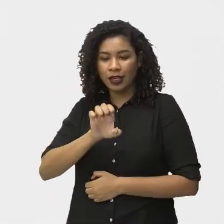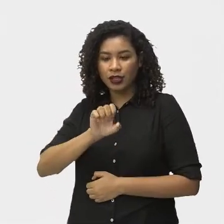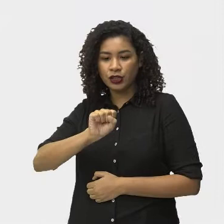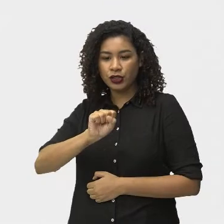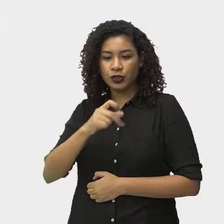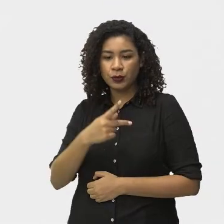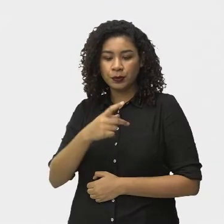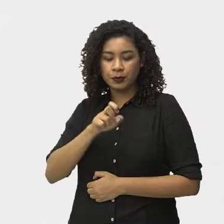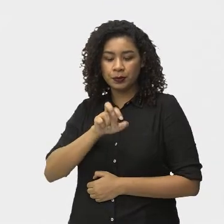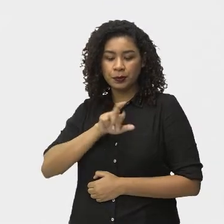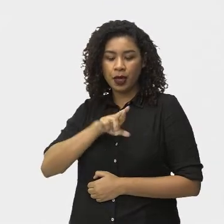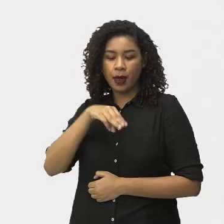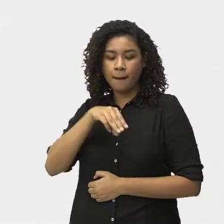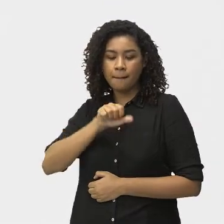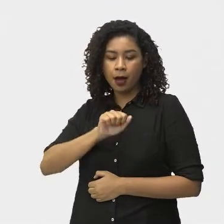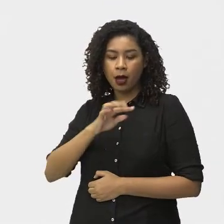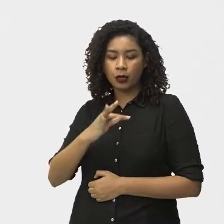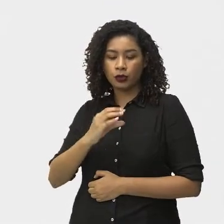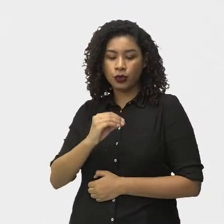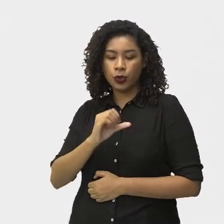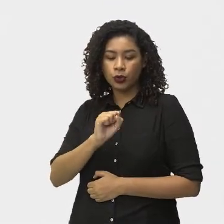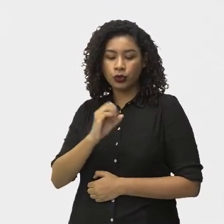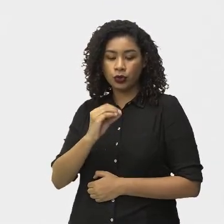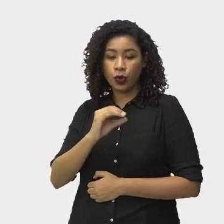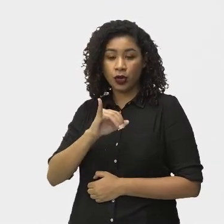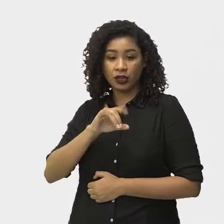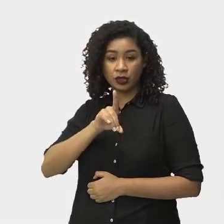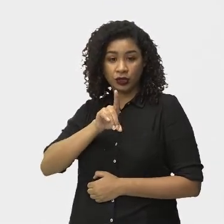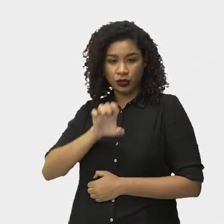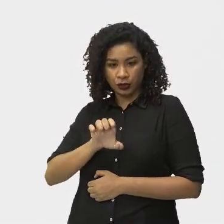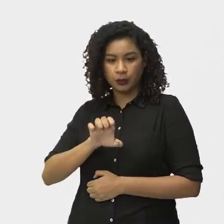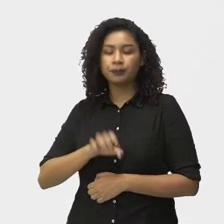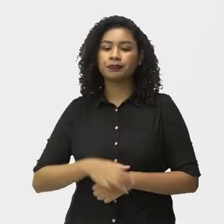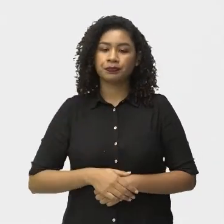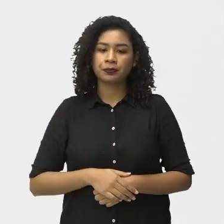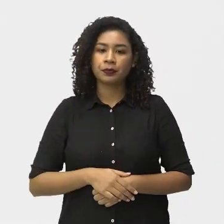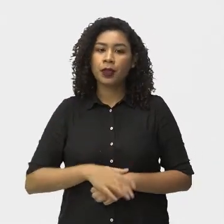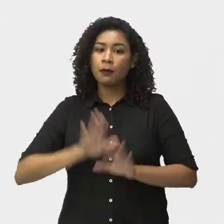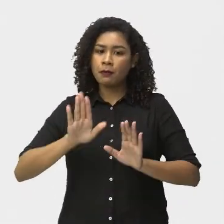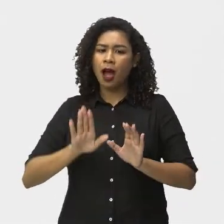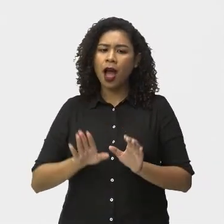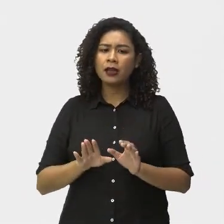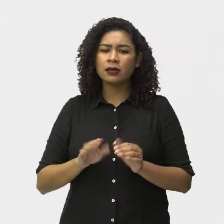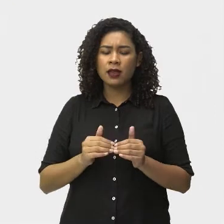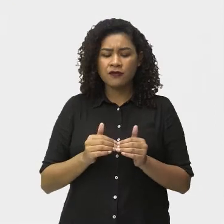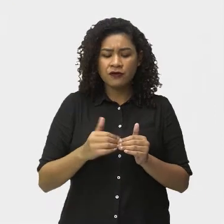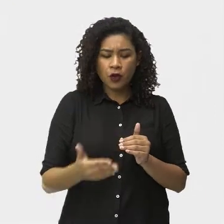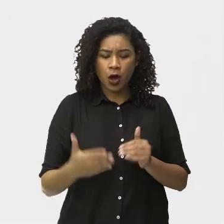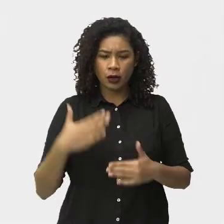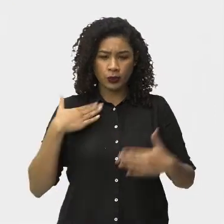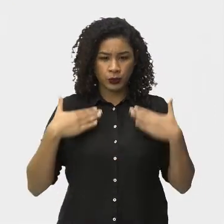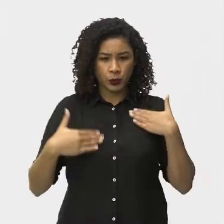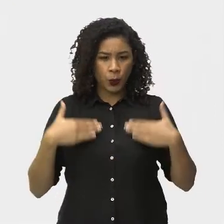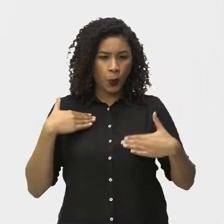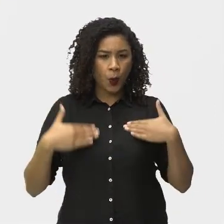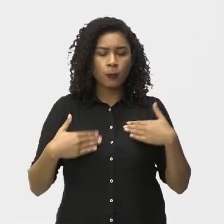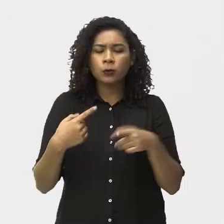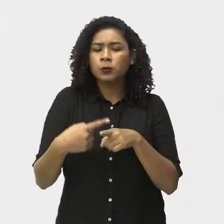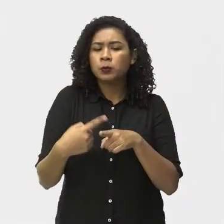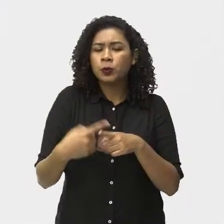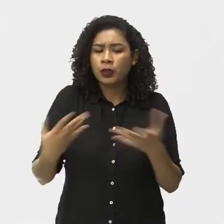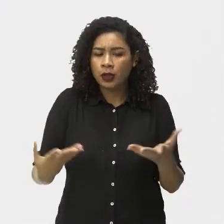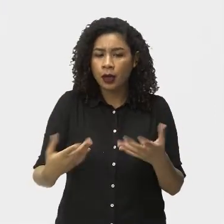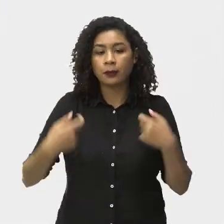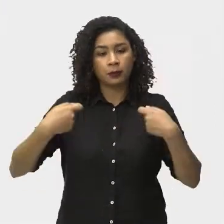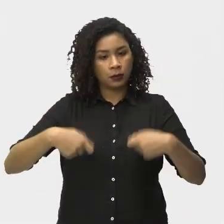temperatura. Ele tem que ser. Os espermatozoides, eles são produzidos a uma temperatura diferenciada, por isso ele vai ficar ali para fora do